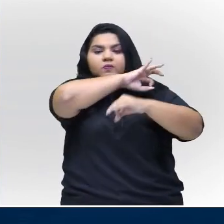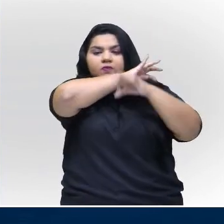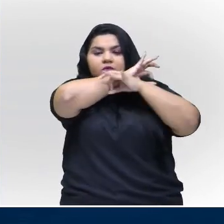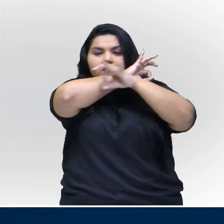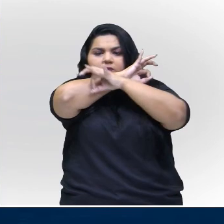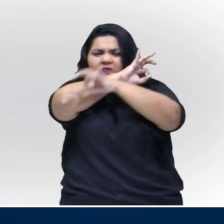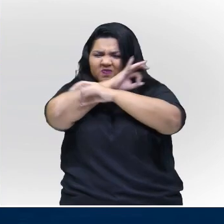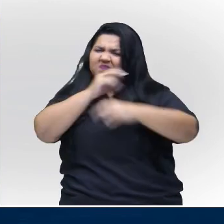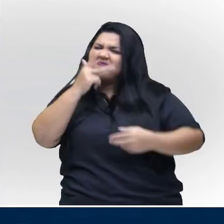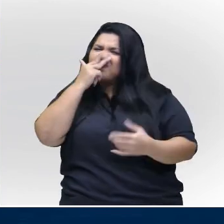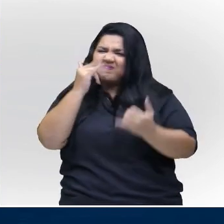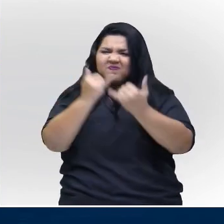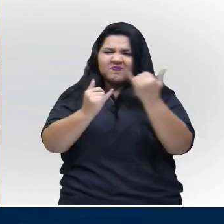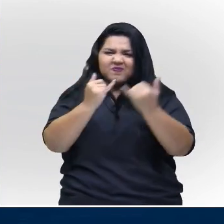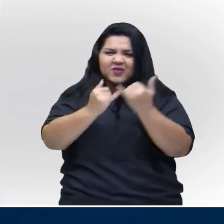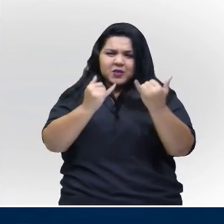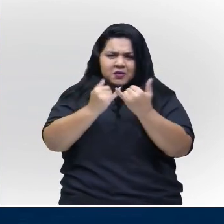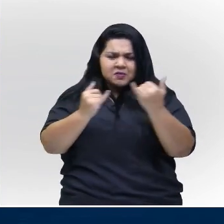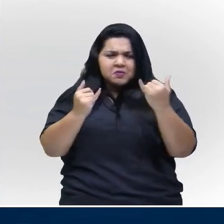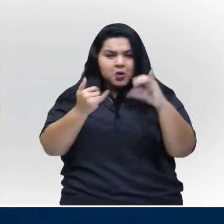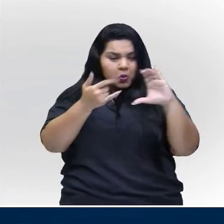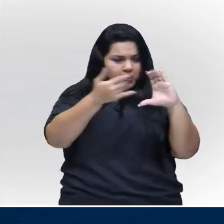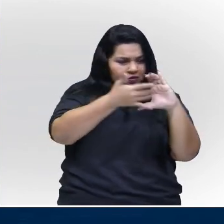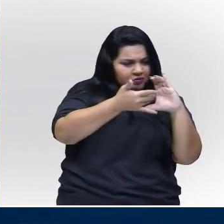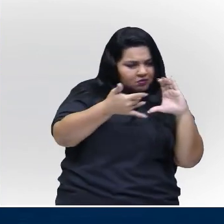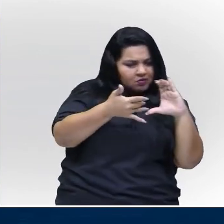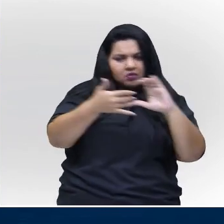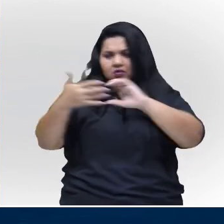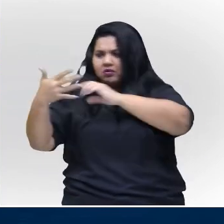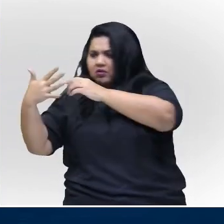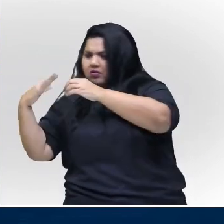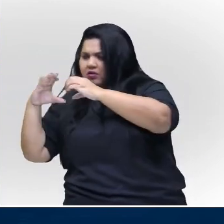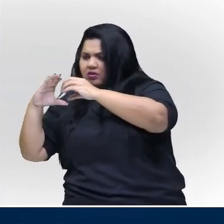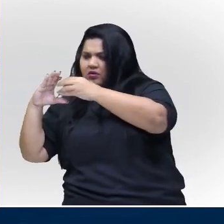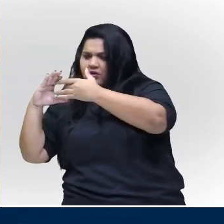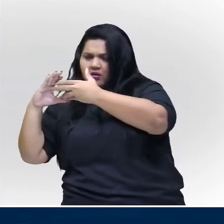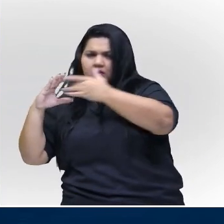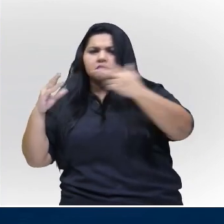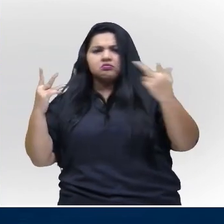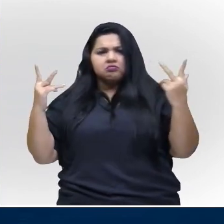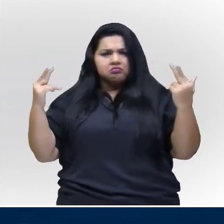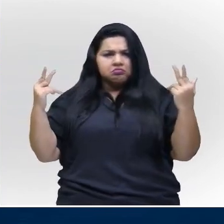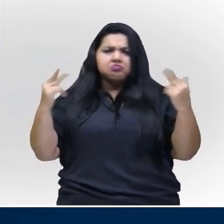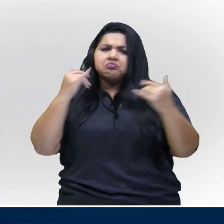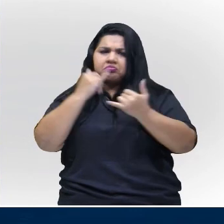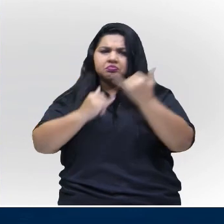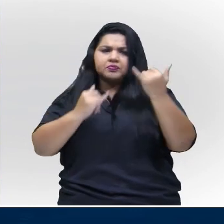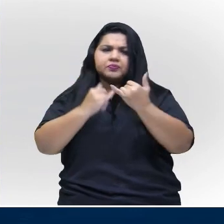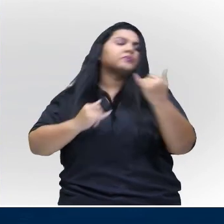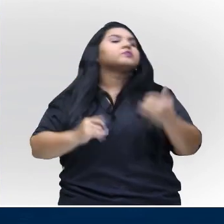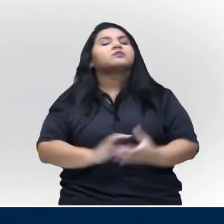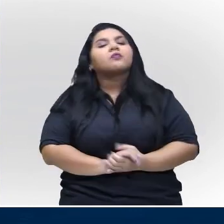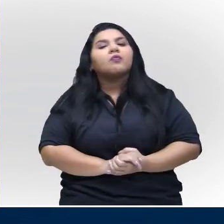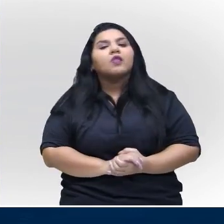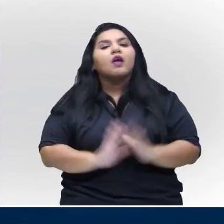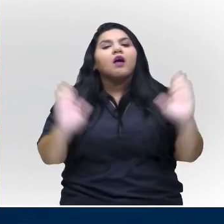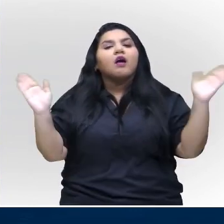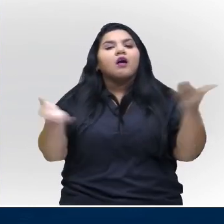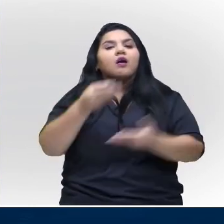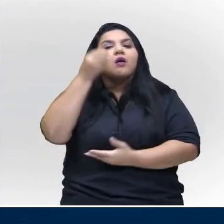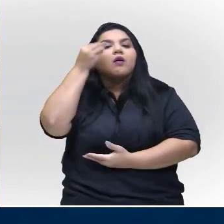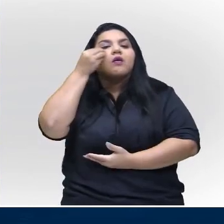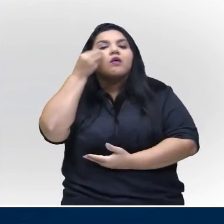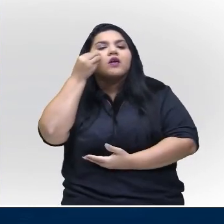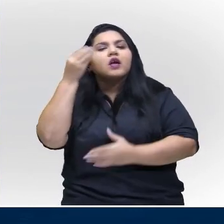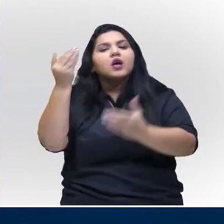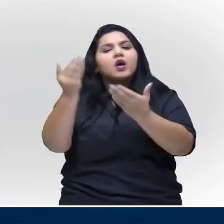bem parecido, né? Aquele líquido viscoso que contém as organelas, certo? A gente vai observar um pouquinho mais ali sobre